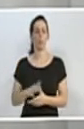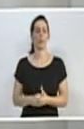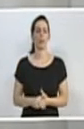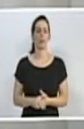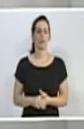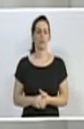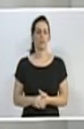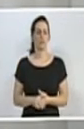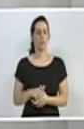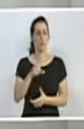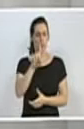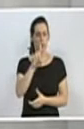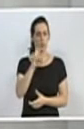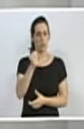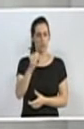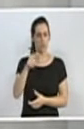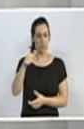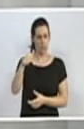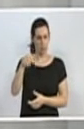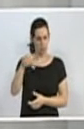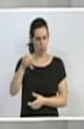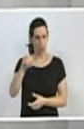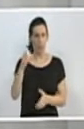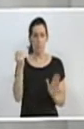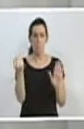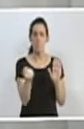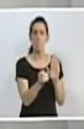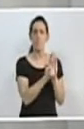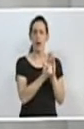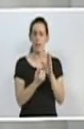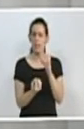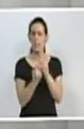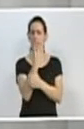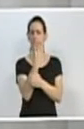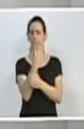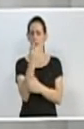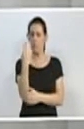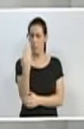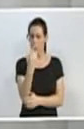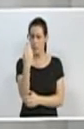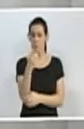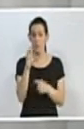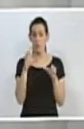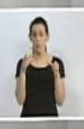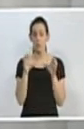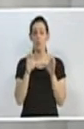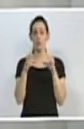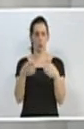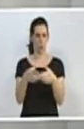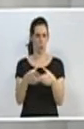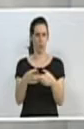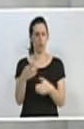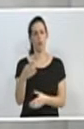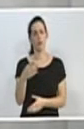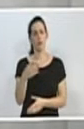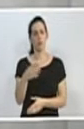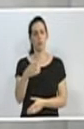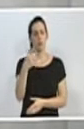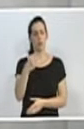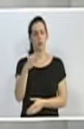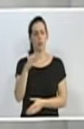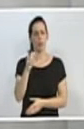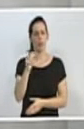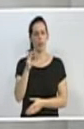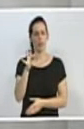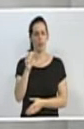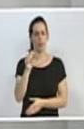1979, marca a criação em Blumenau da 1ª Companhia do 1º Batalhão de Itajaí, que foi